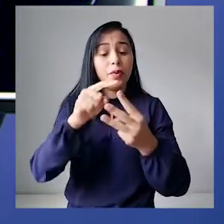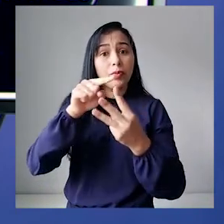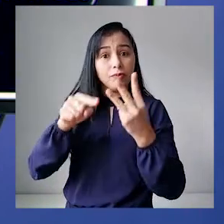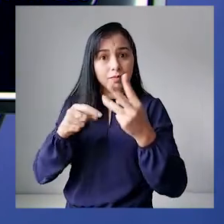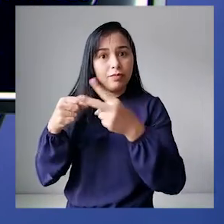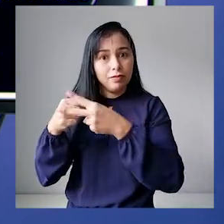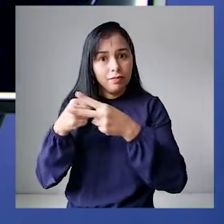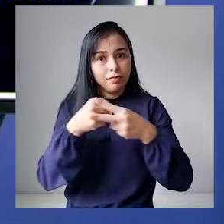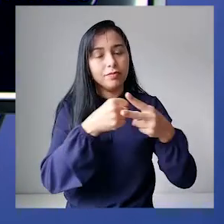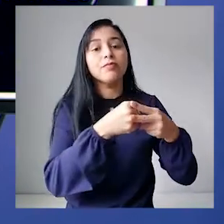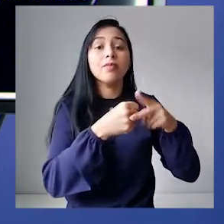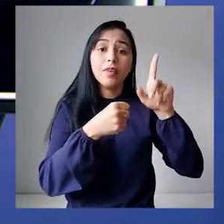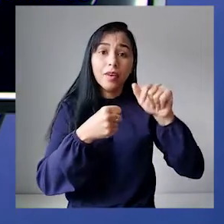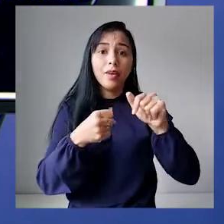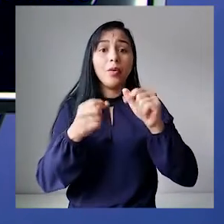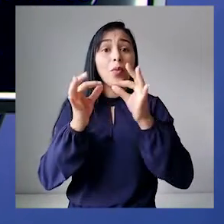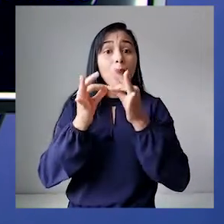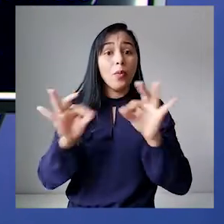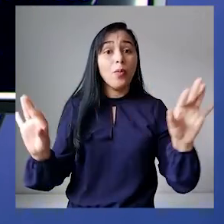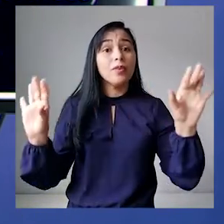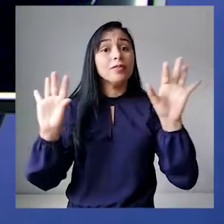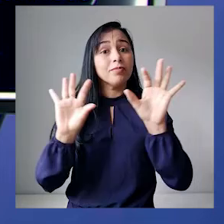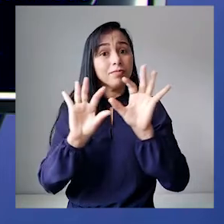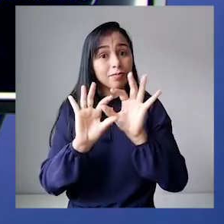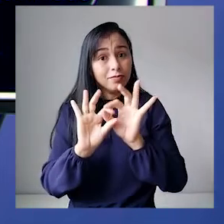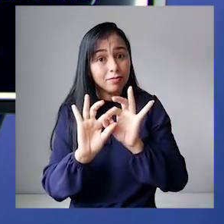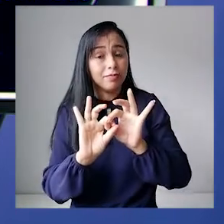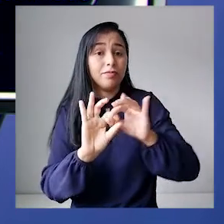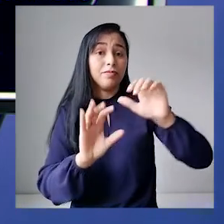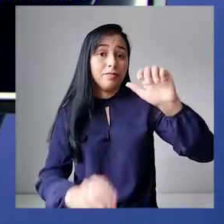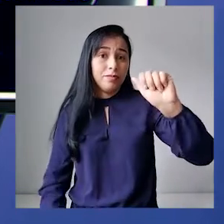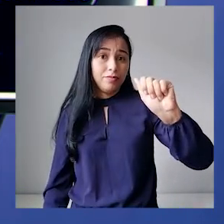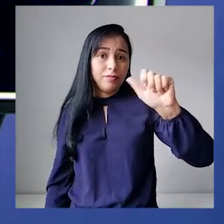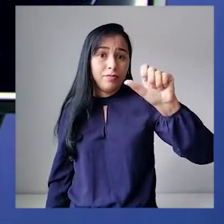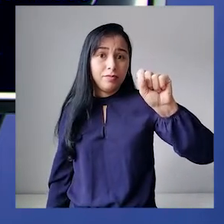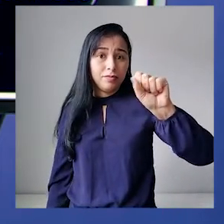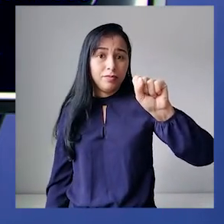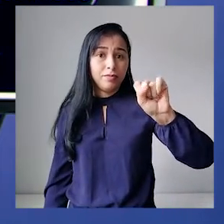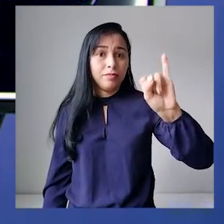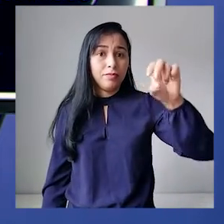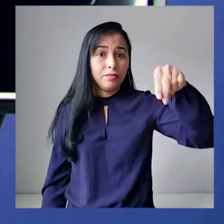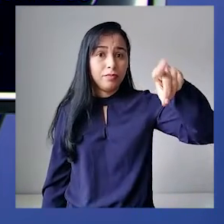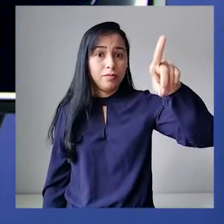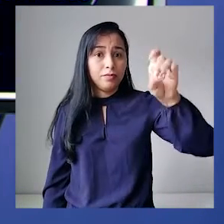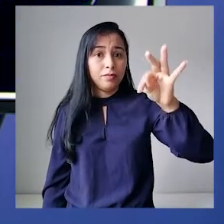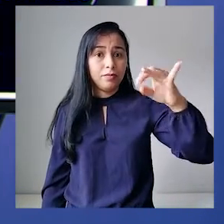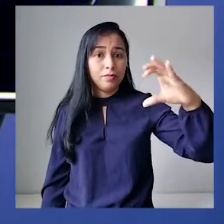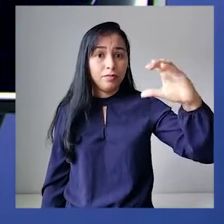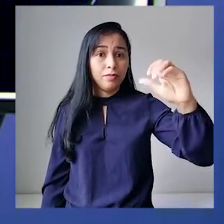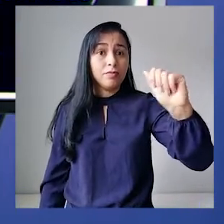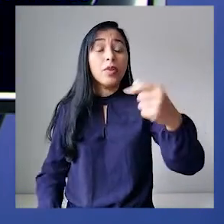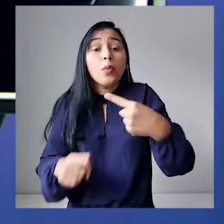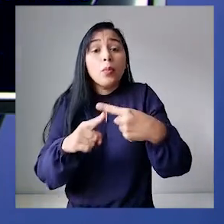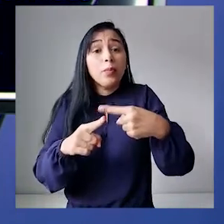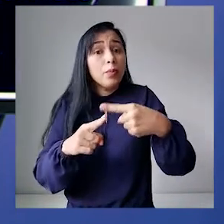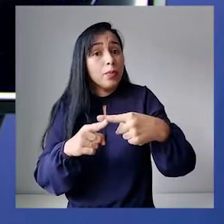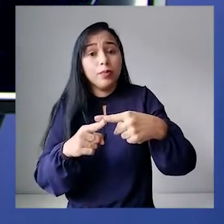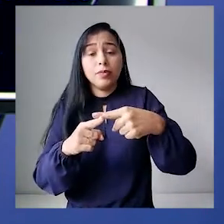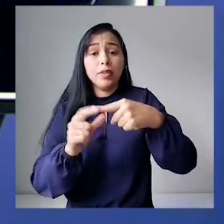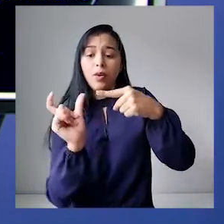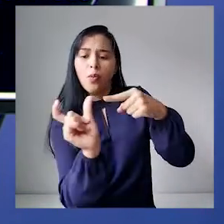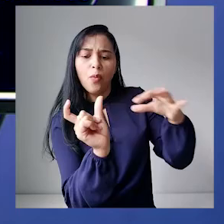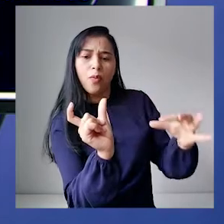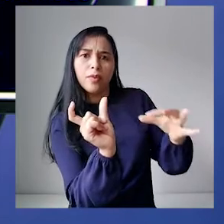pode classificar essa oração como coordenada assindética, porque entre essas orações não há a presença